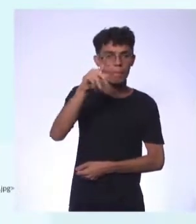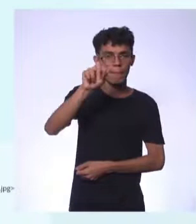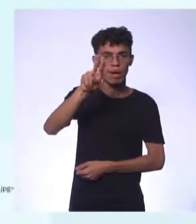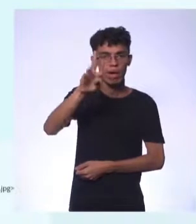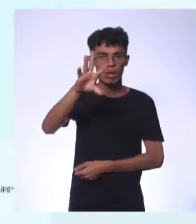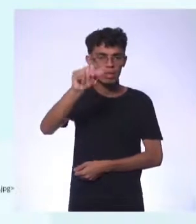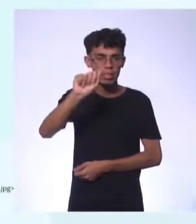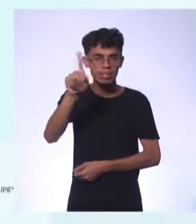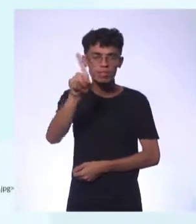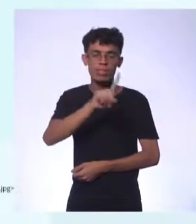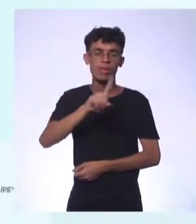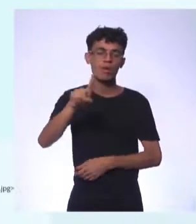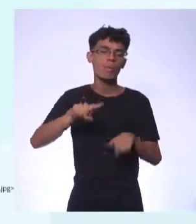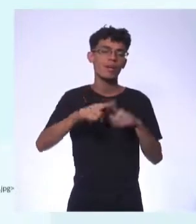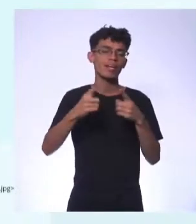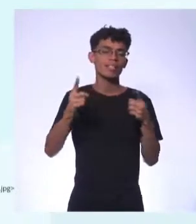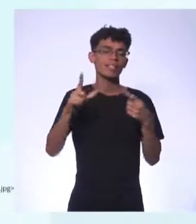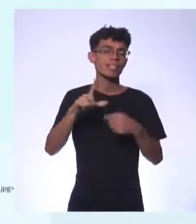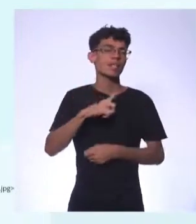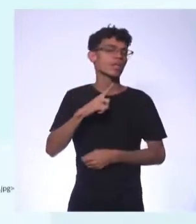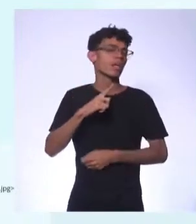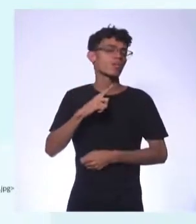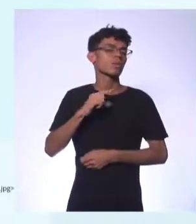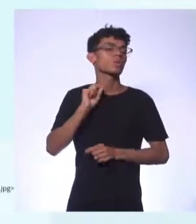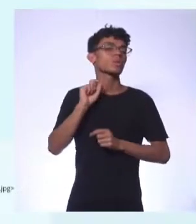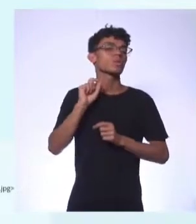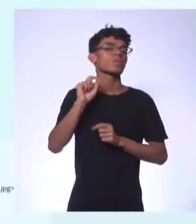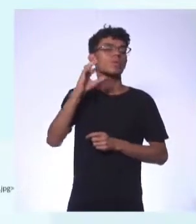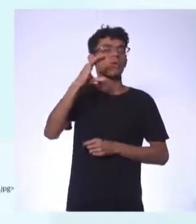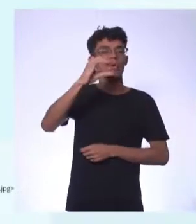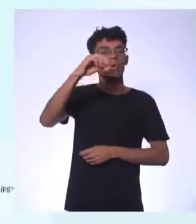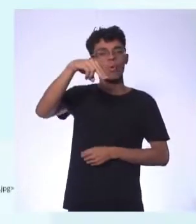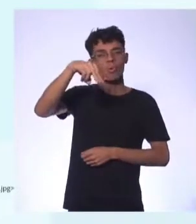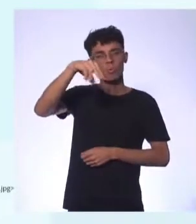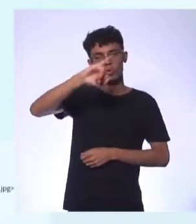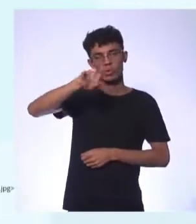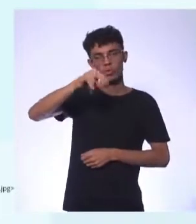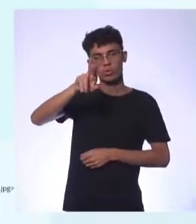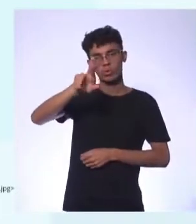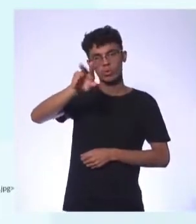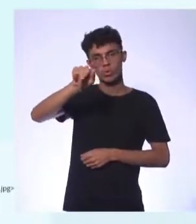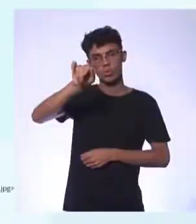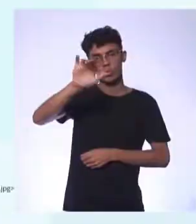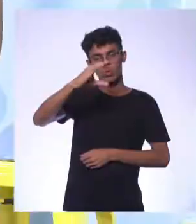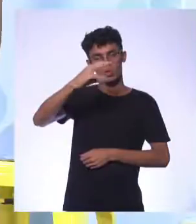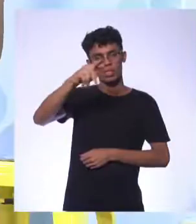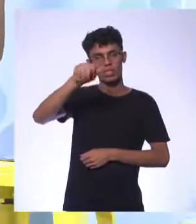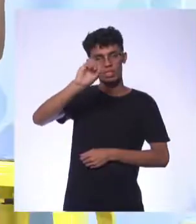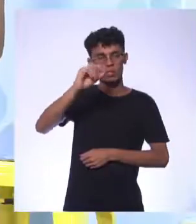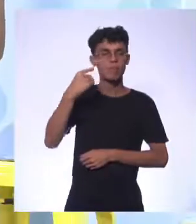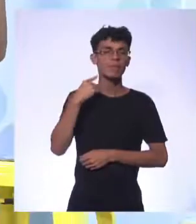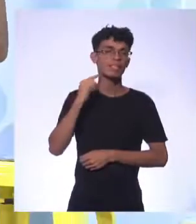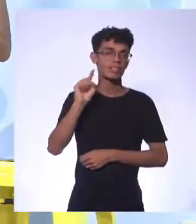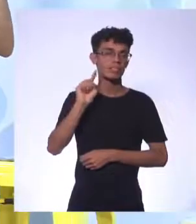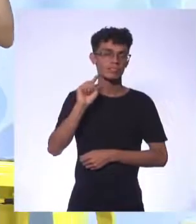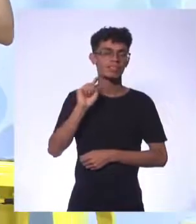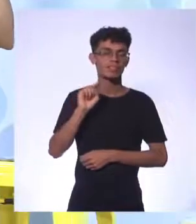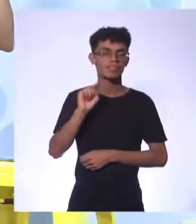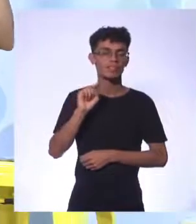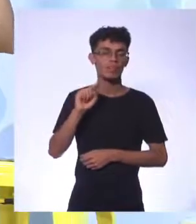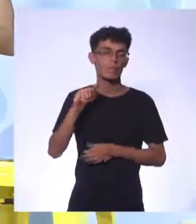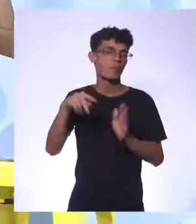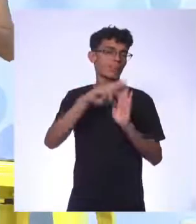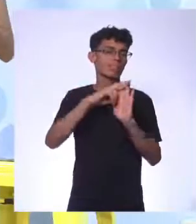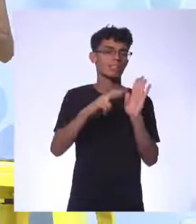de parte dos conjurados lá na Conjuração Mineira, não era a pauta deles a abolição da escravatura. Mas, via de regra,